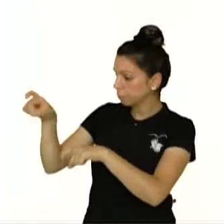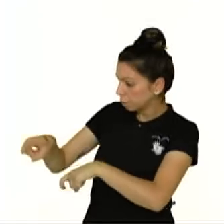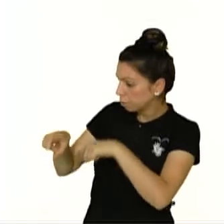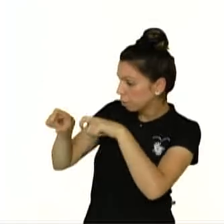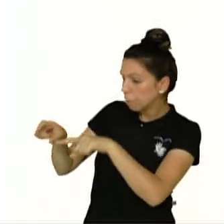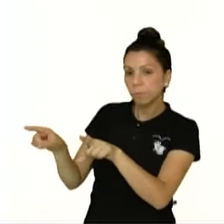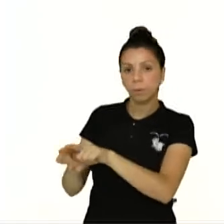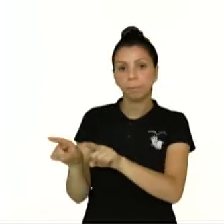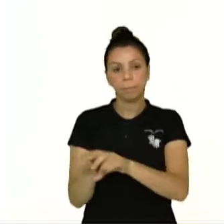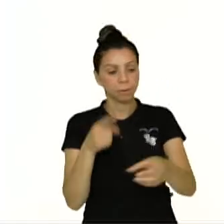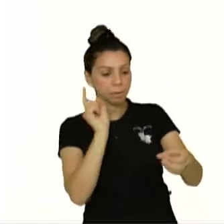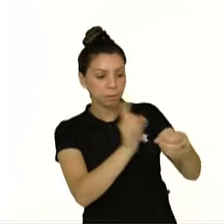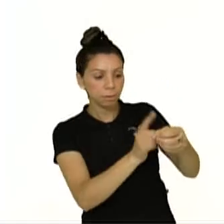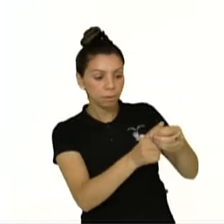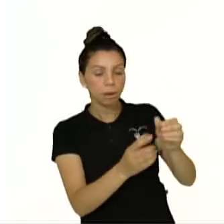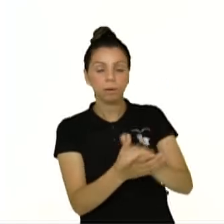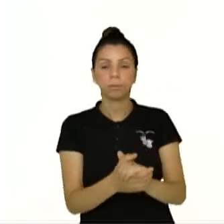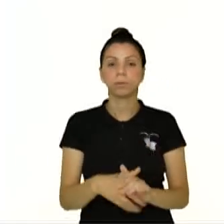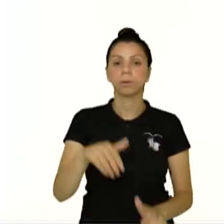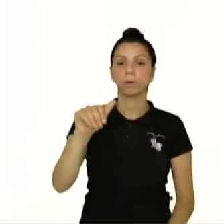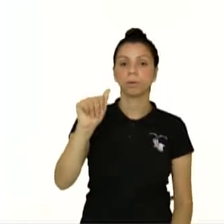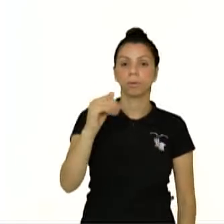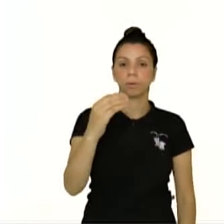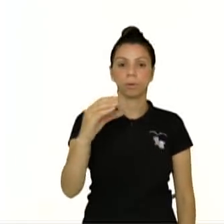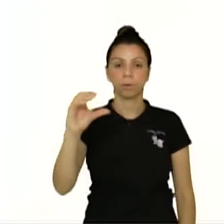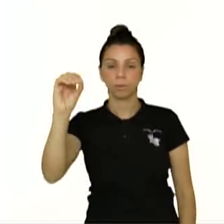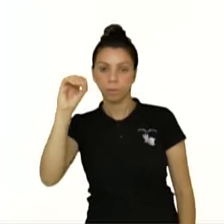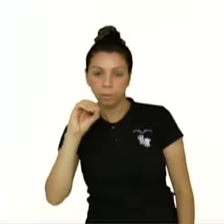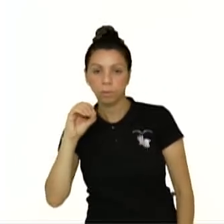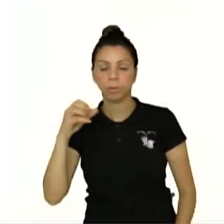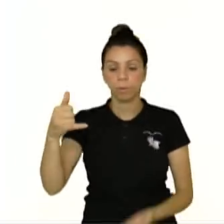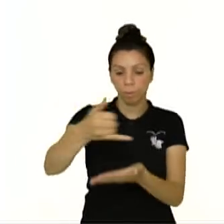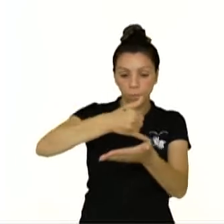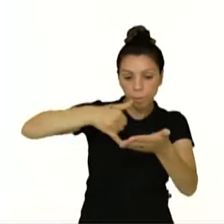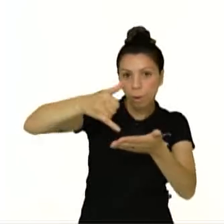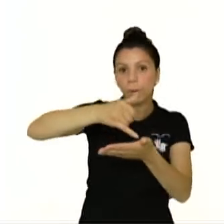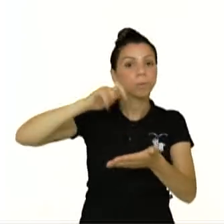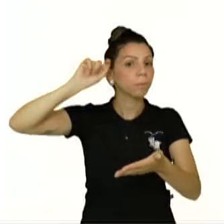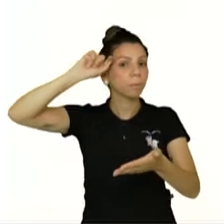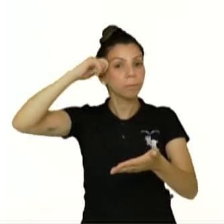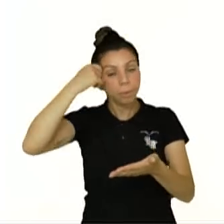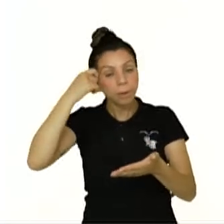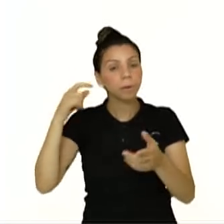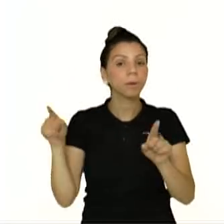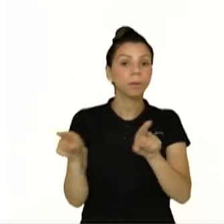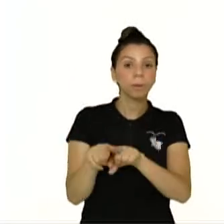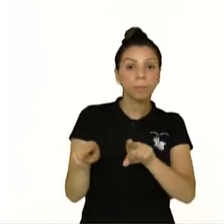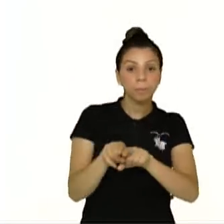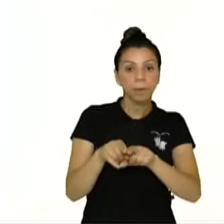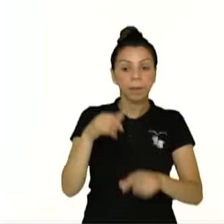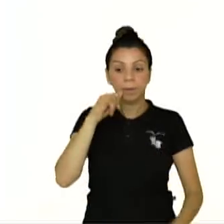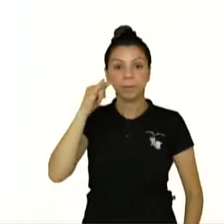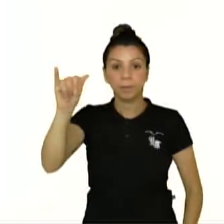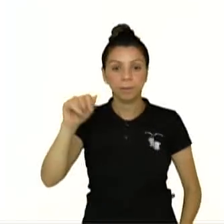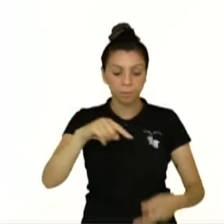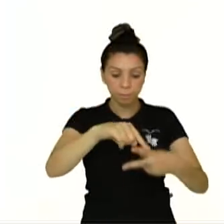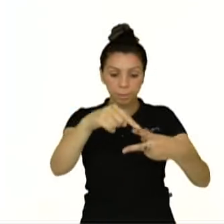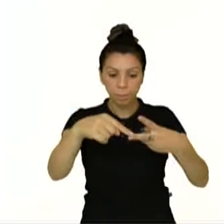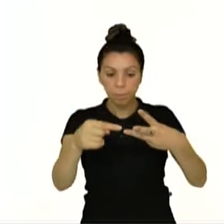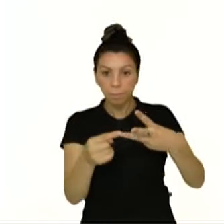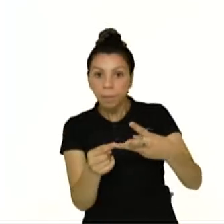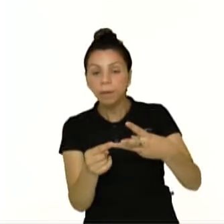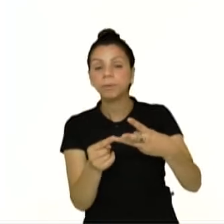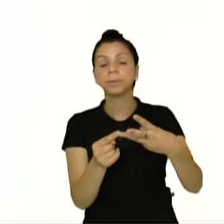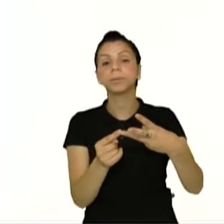na cidade, o aço, o petróleo, certo? A eletricidade. Pois